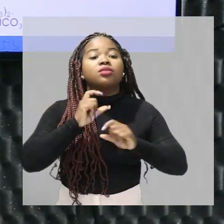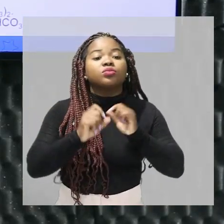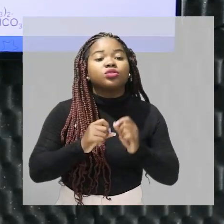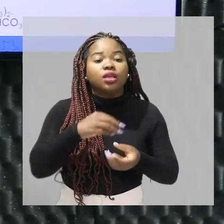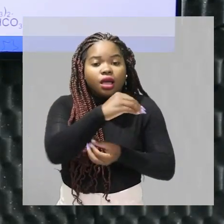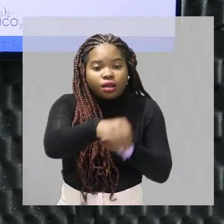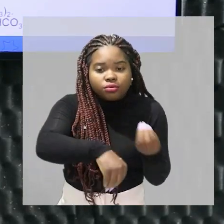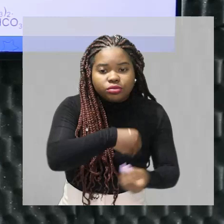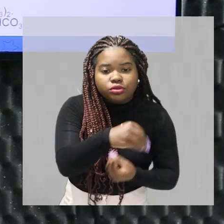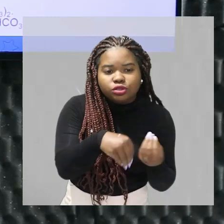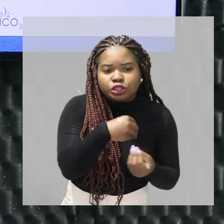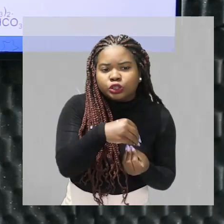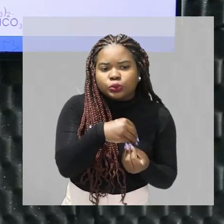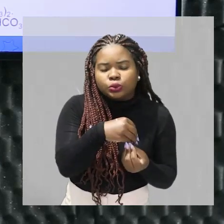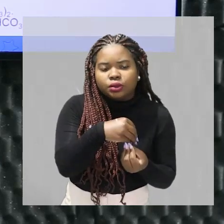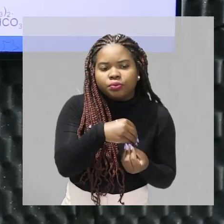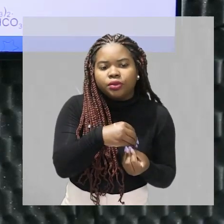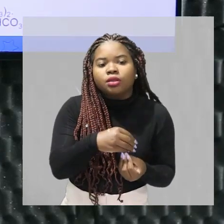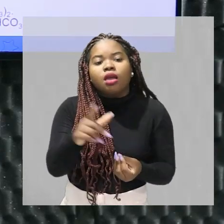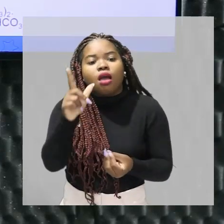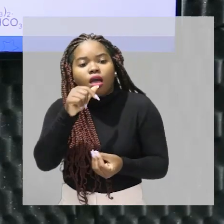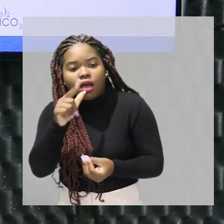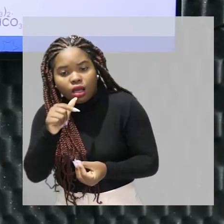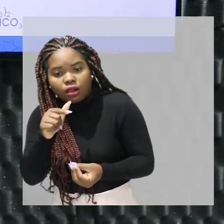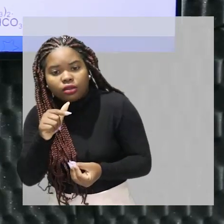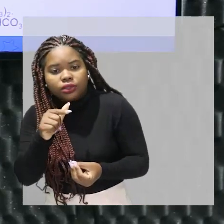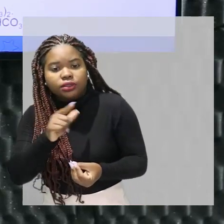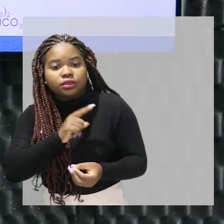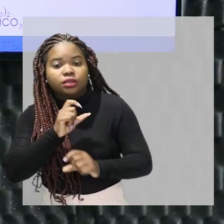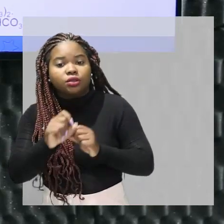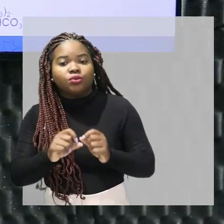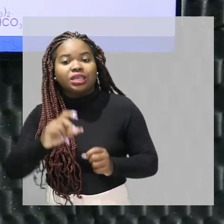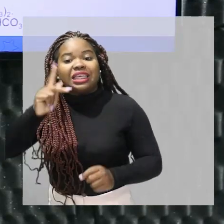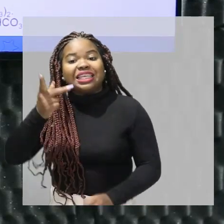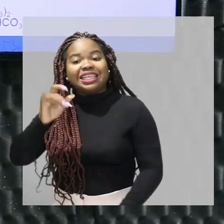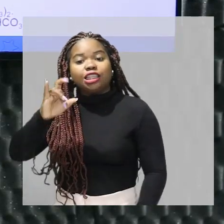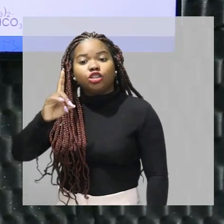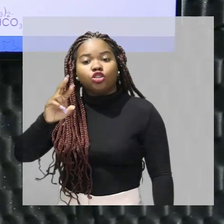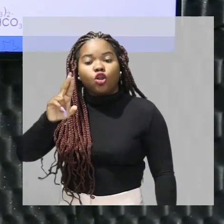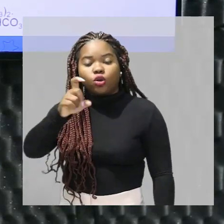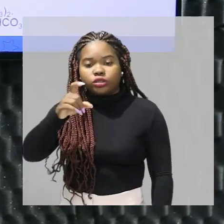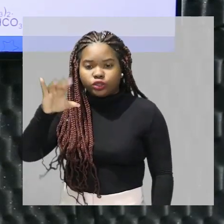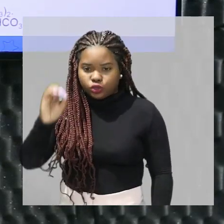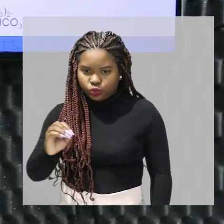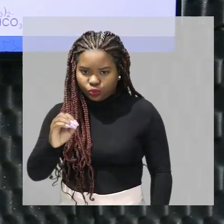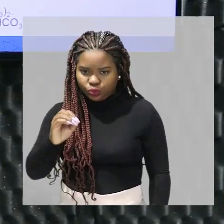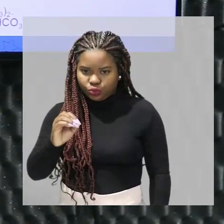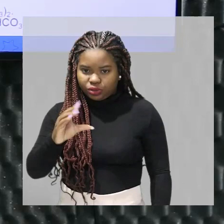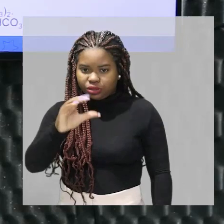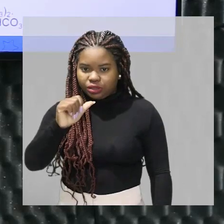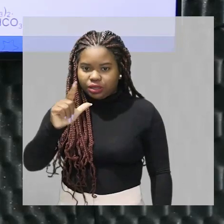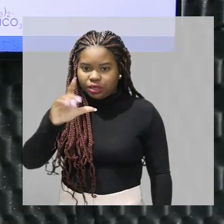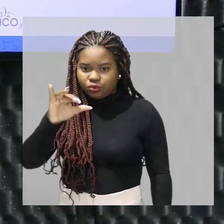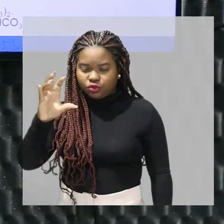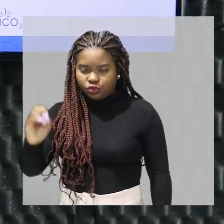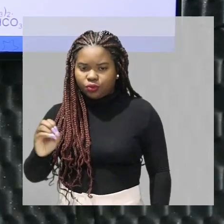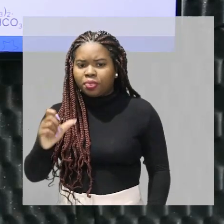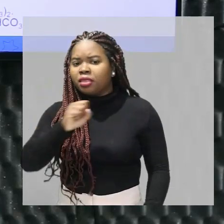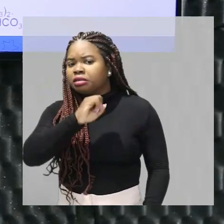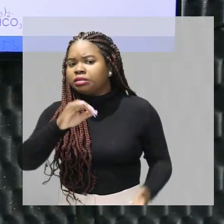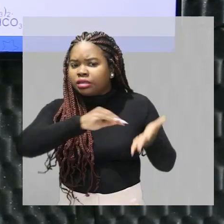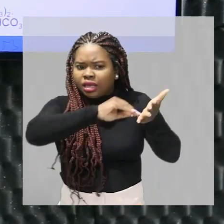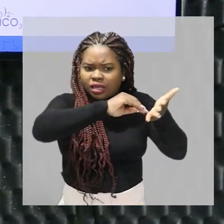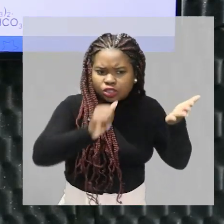substância que vai reagir com a água, gerando o hidróxido de cálcio. Beleza? Turminha, se a gente retirar aqui